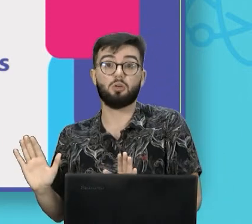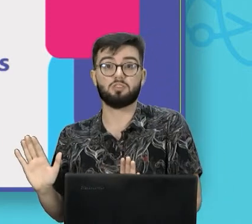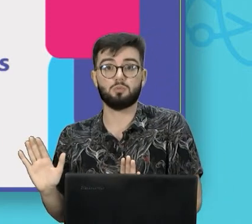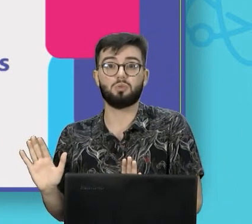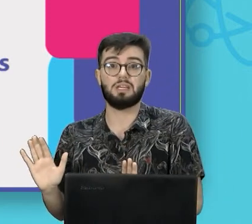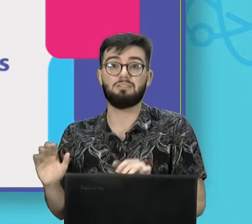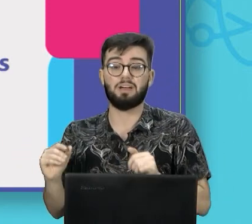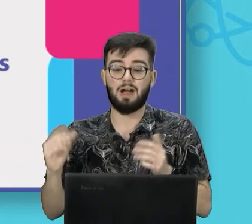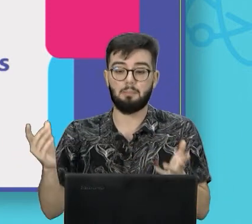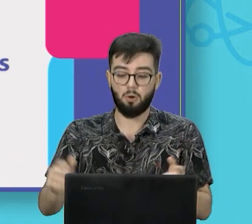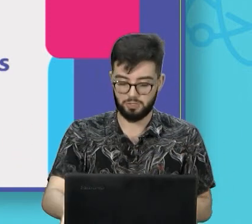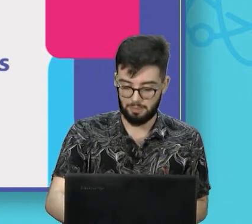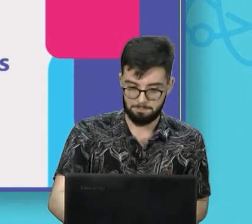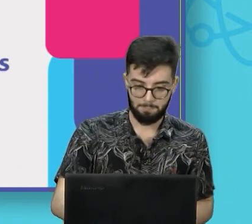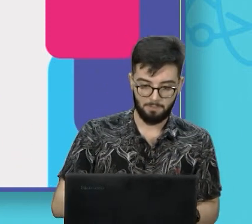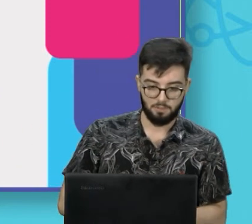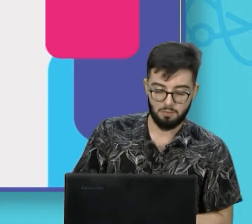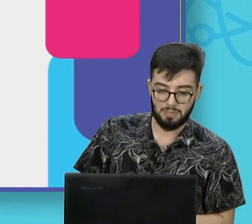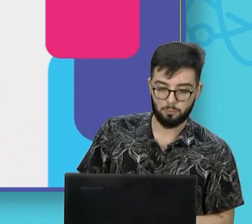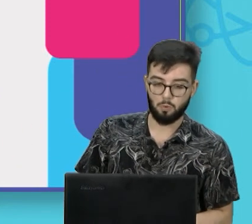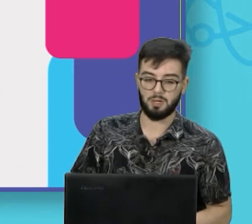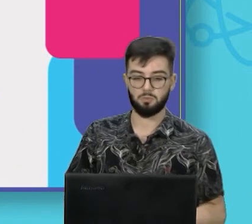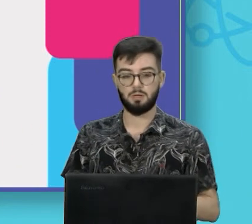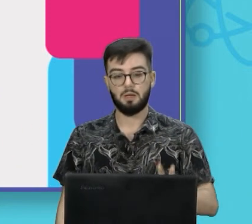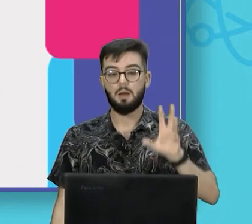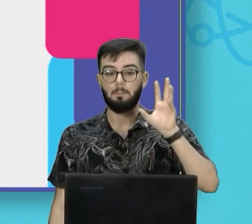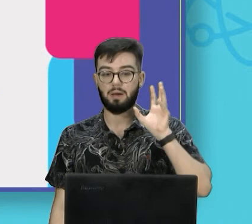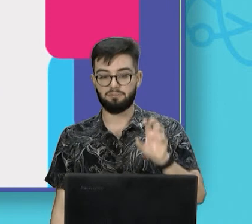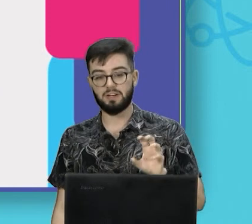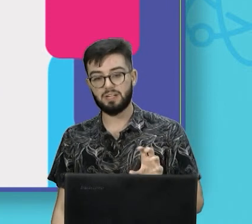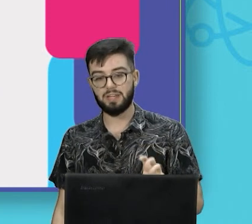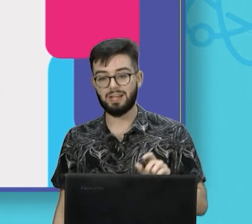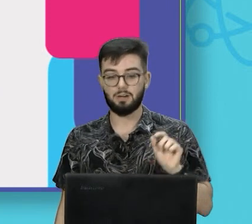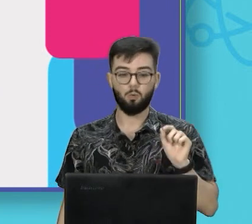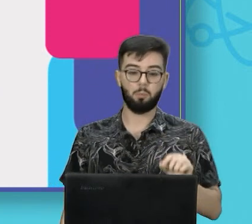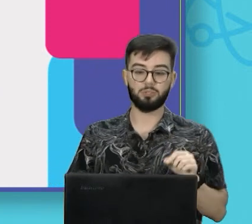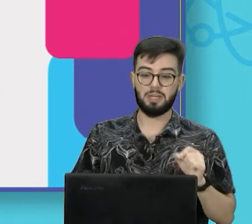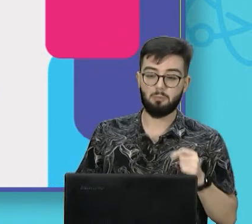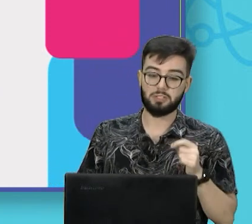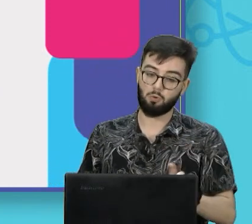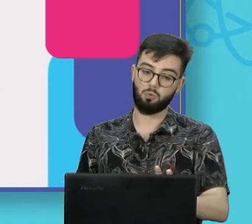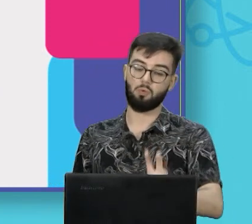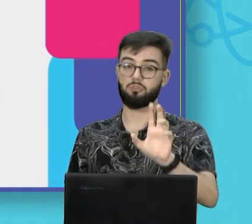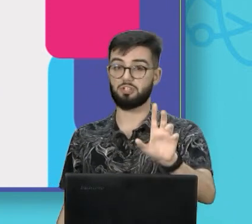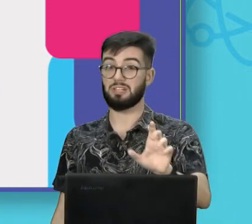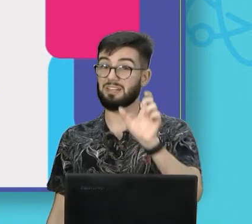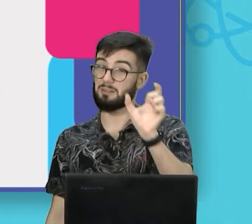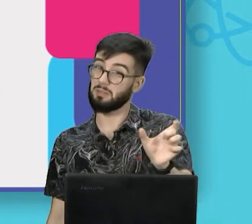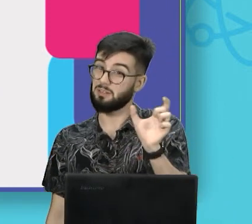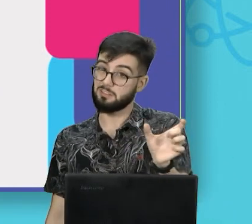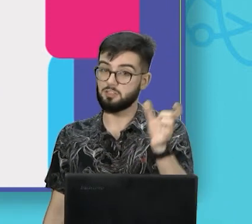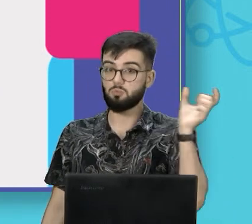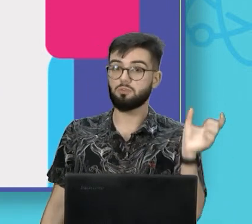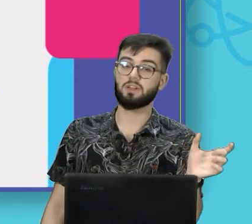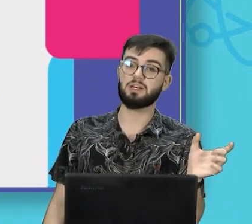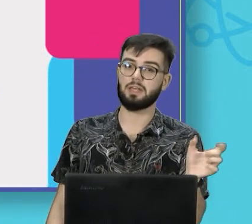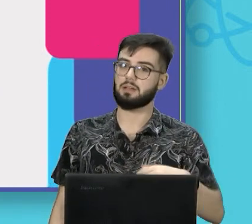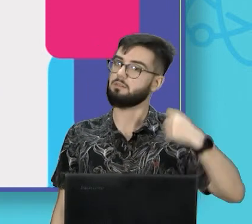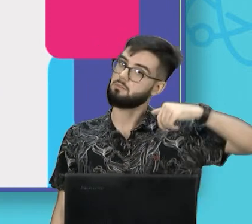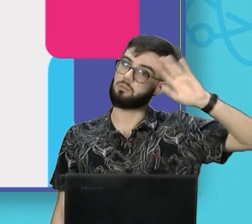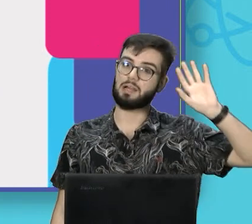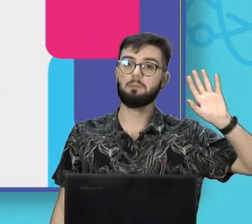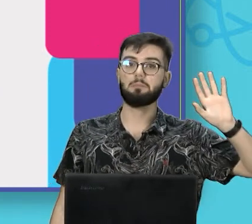gente já tem noção do que ele vai abordar vamos lá para o comando para Frei Caneca o podemos ou seja ele quer saber